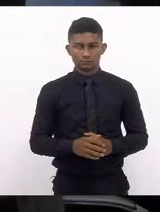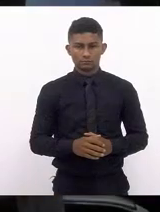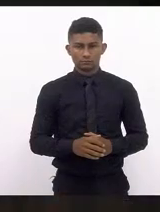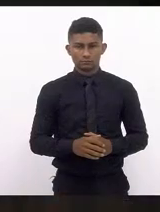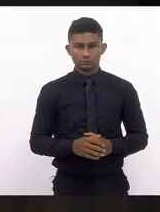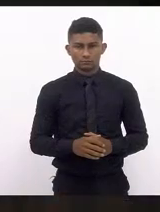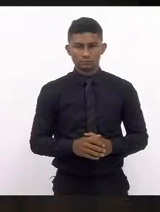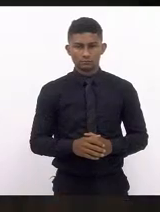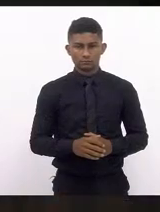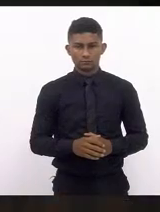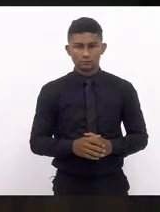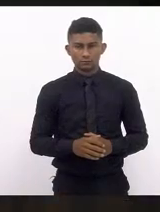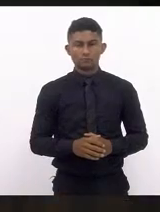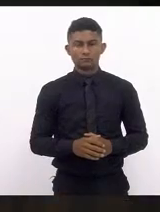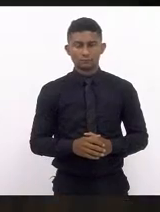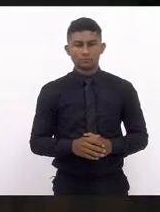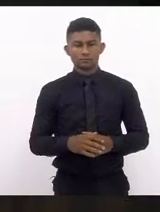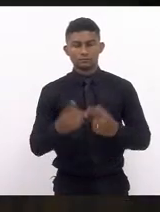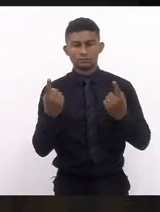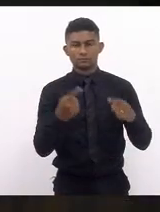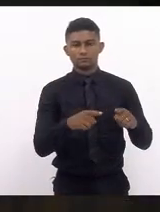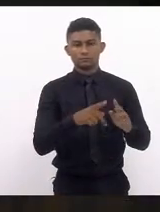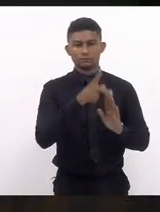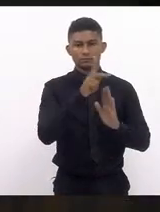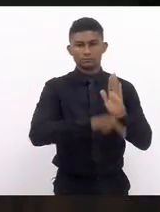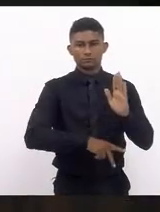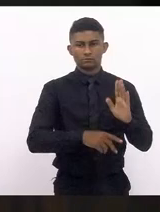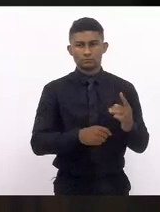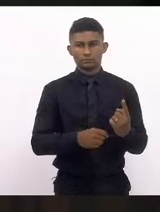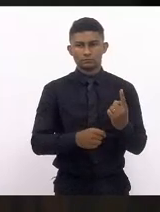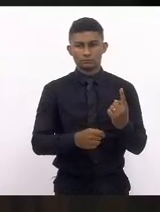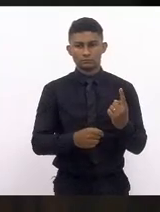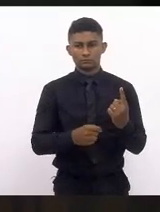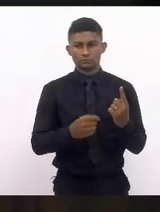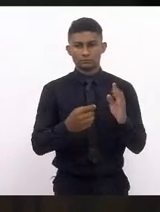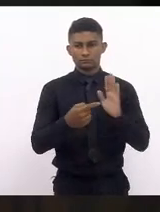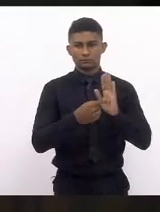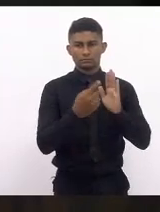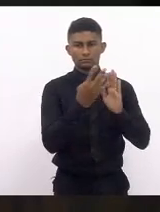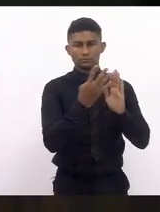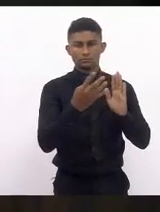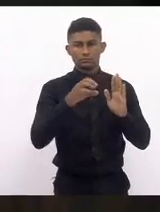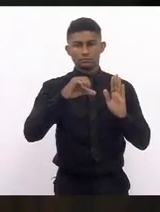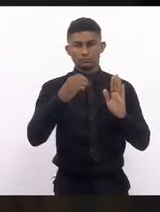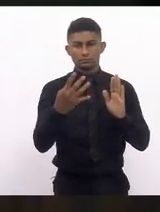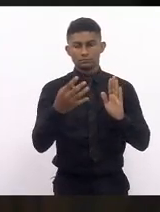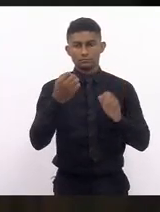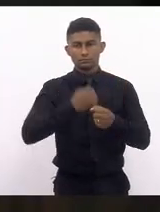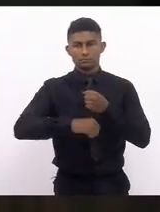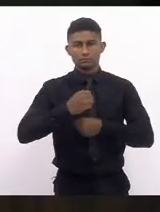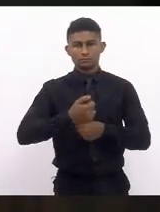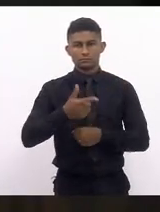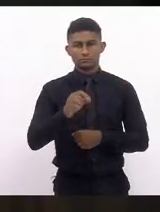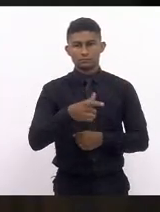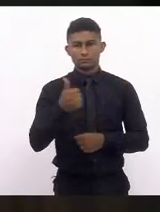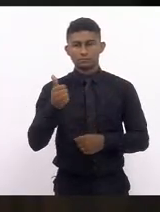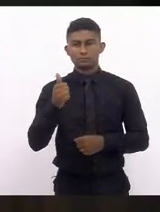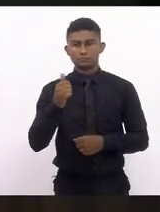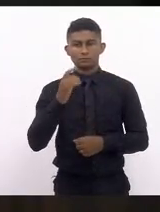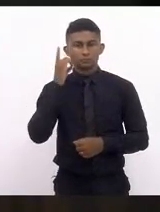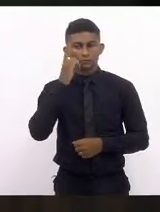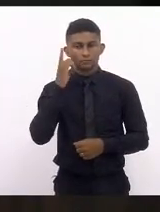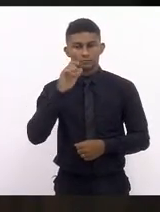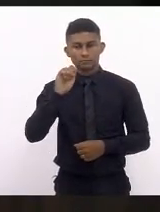o contrário ao projeto original do 48/94 de 21 deputado o